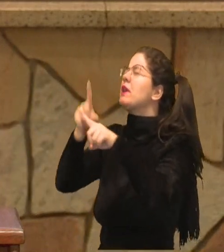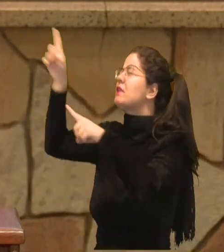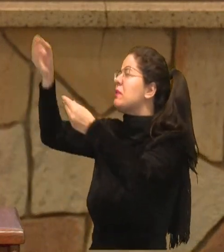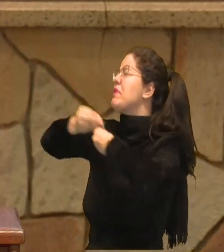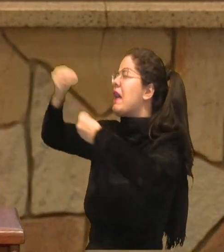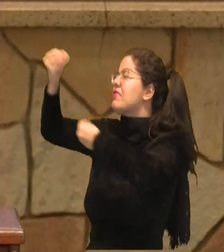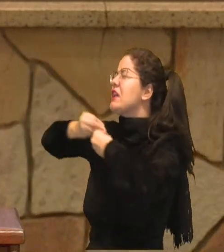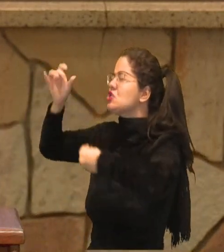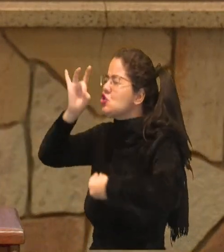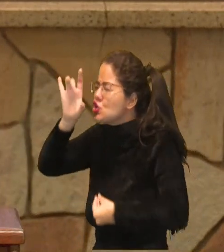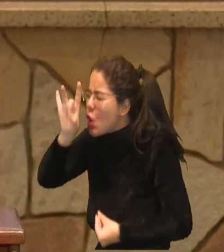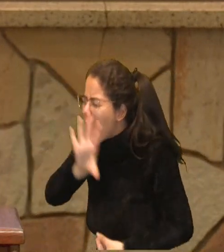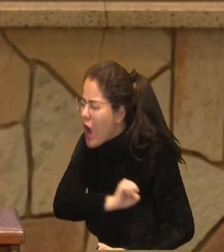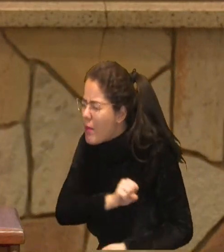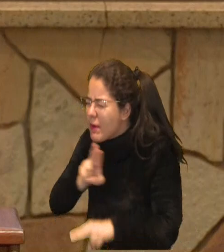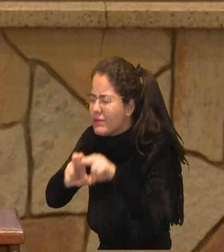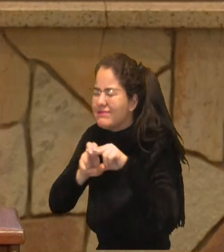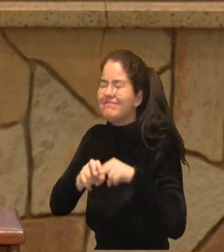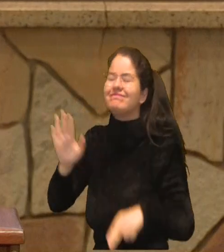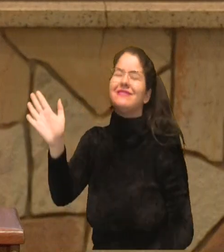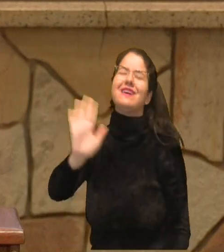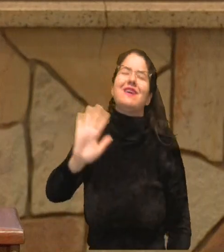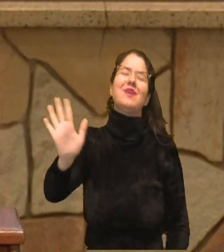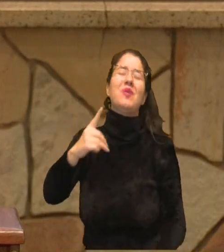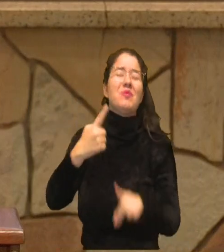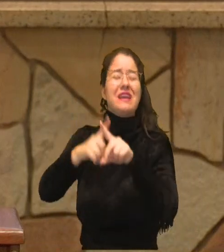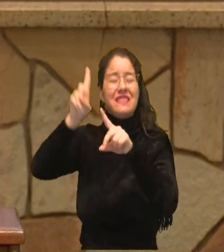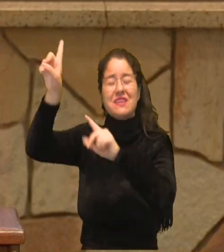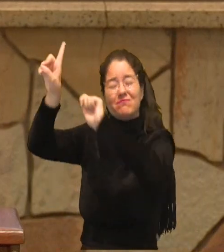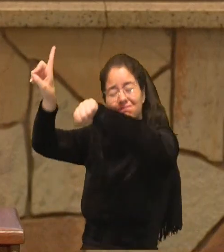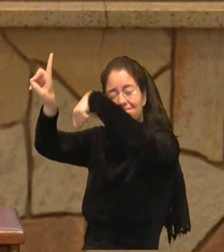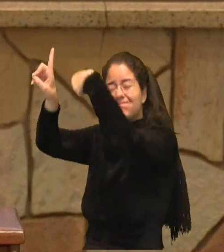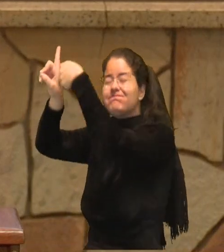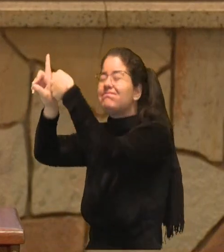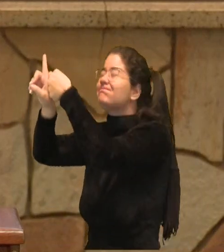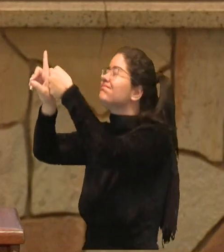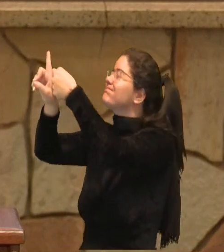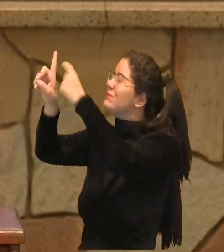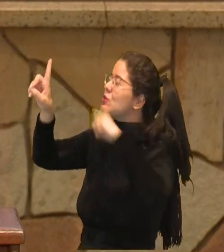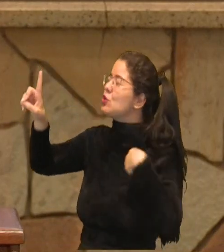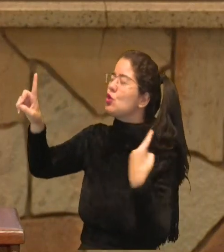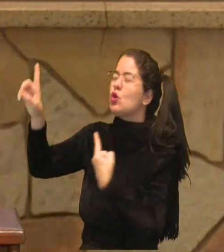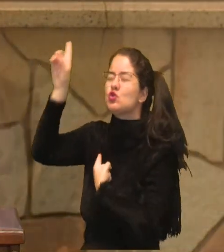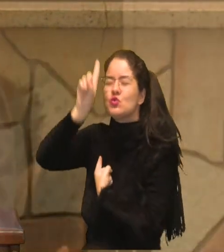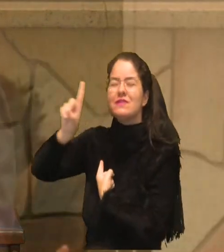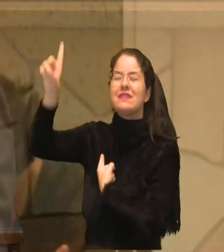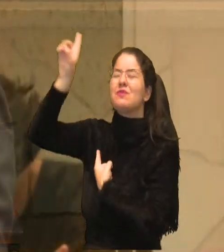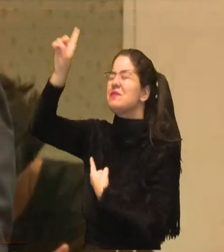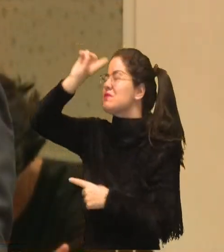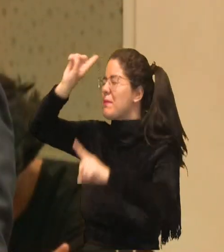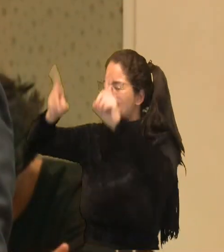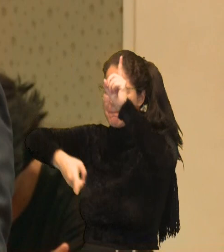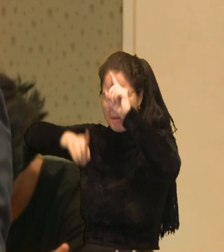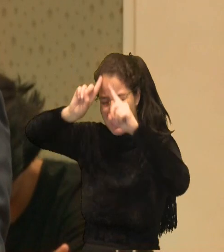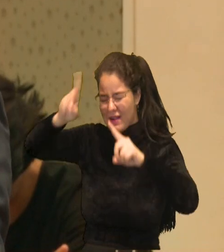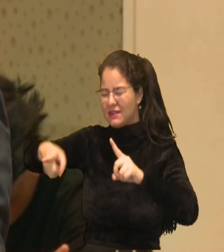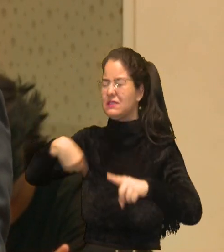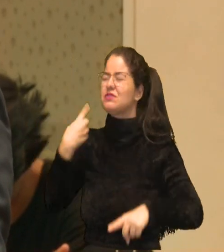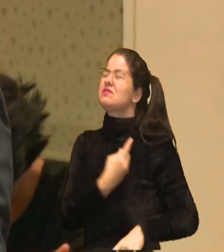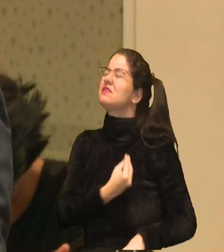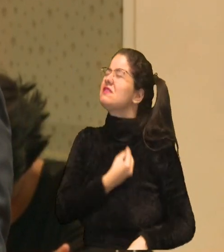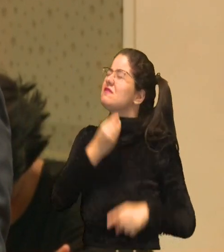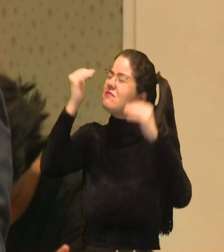do Senhor, mas porque Tu és o nosso Deus. Tu és soberano absoluto das nossas vidas. O Senhor